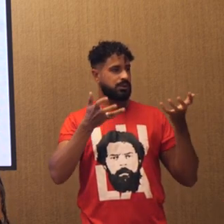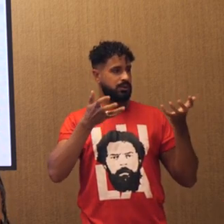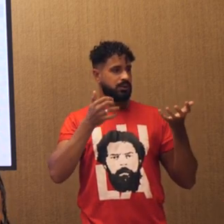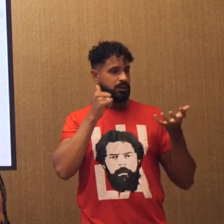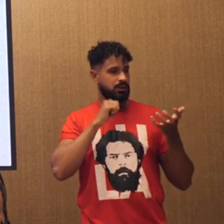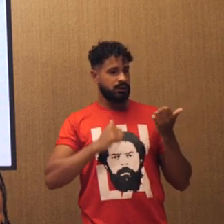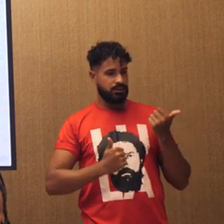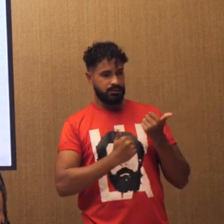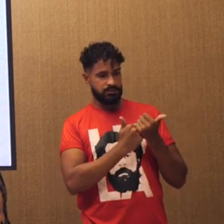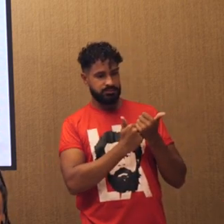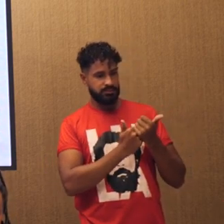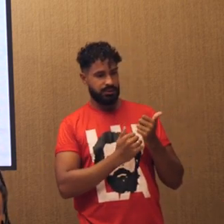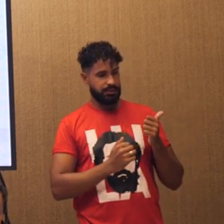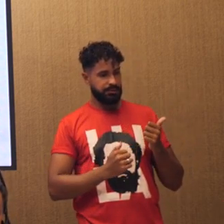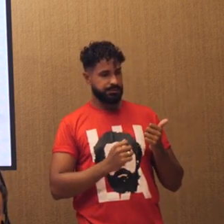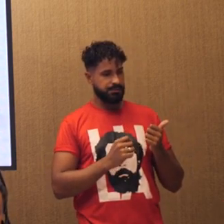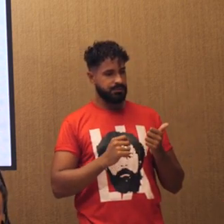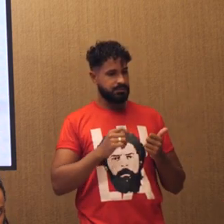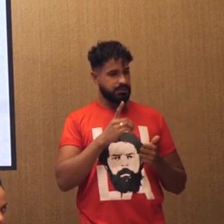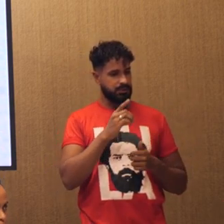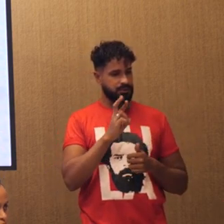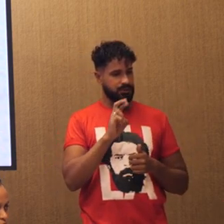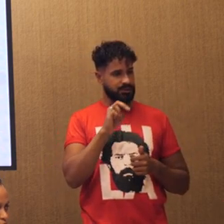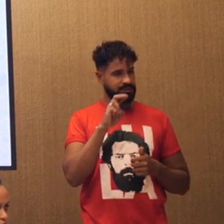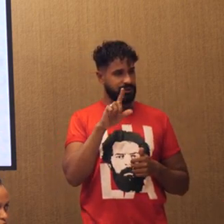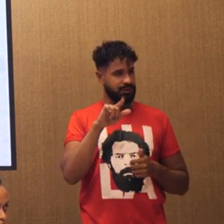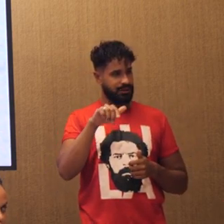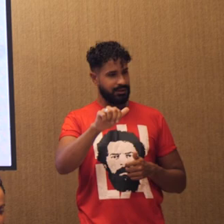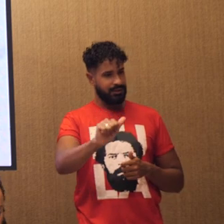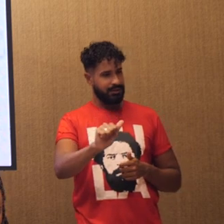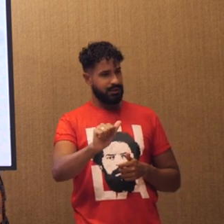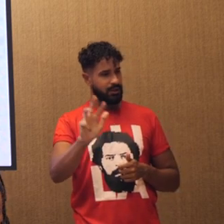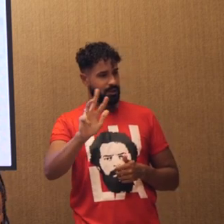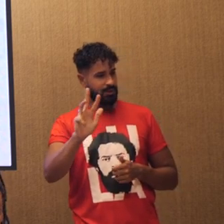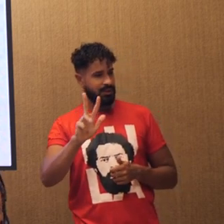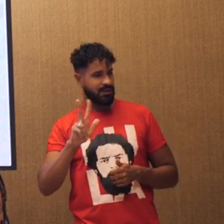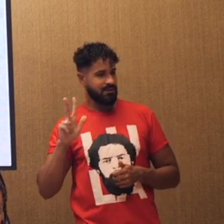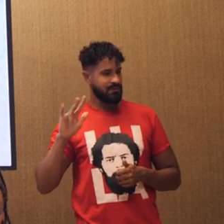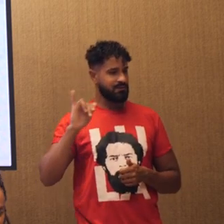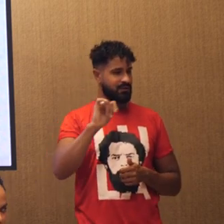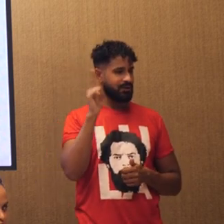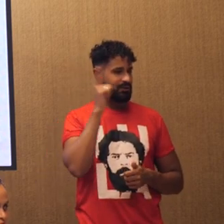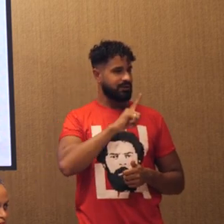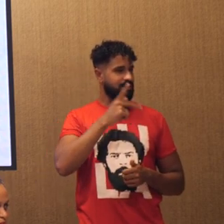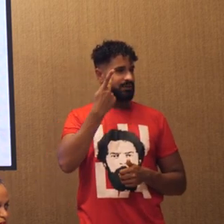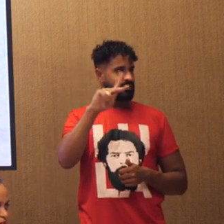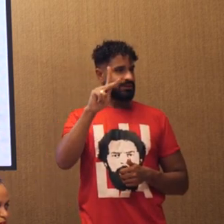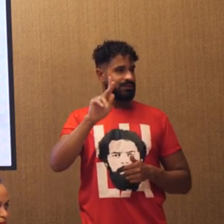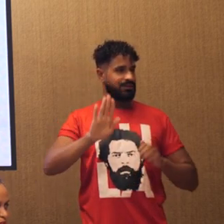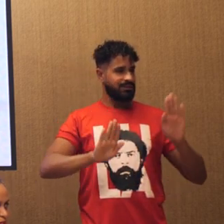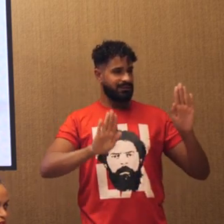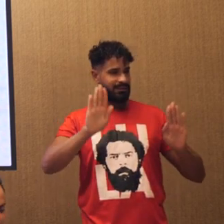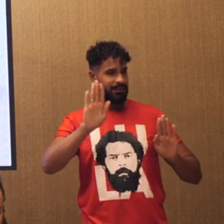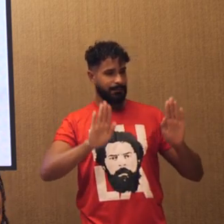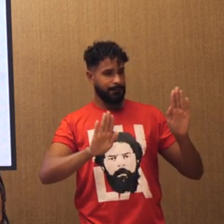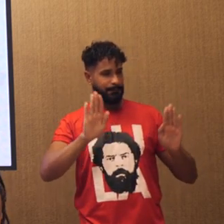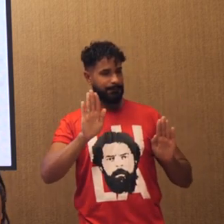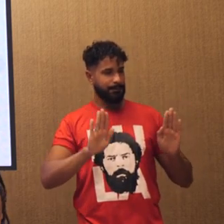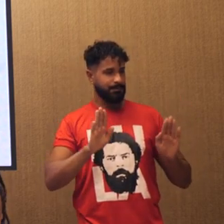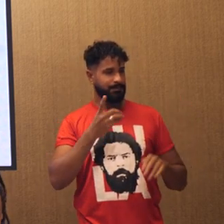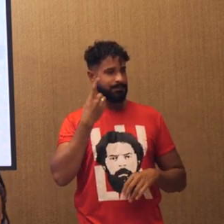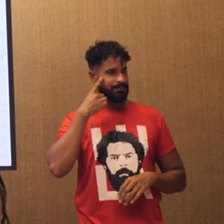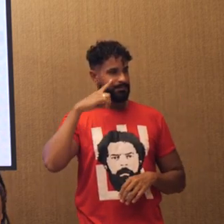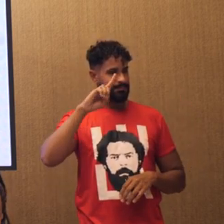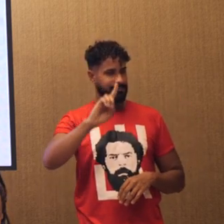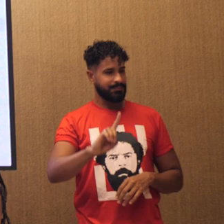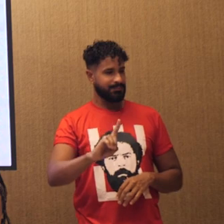vice. Aí nós recebemos a informação, falou, Dorcelina, Lula vai aí, Lula vai lançar sua candidatura. Um dia